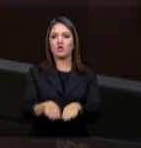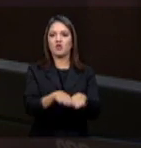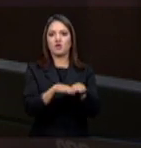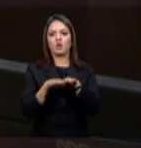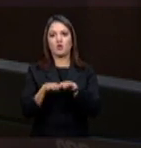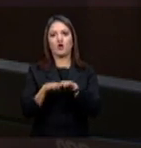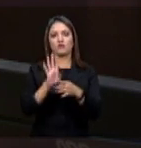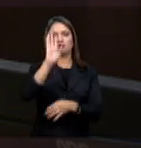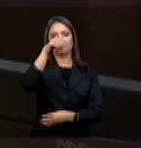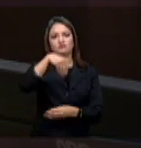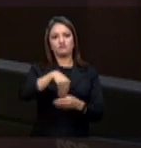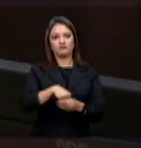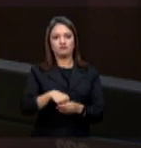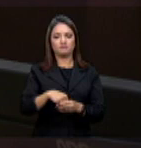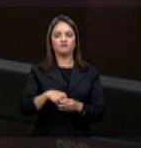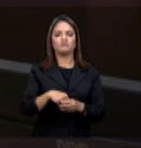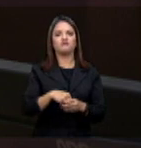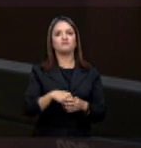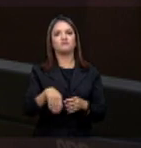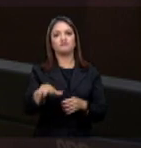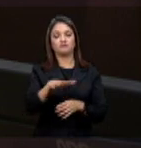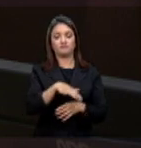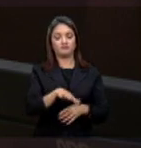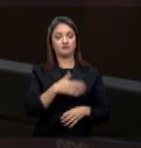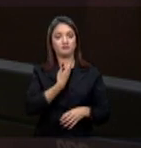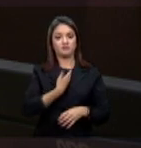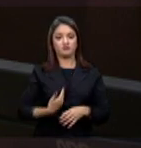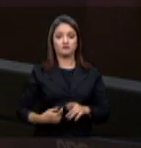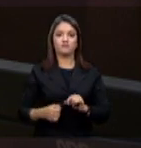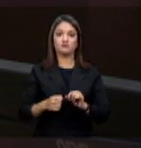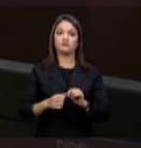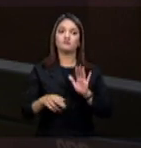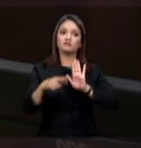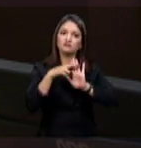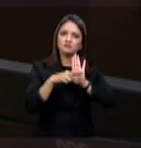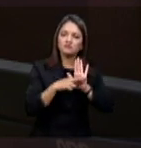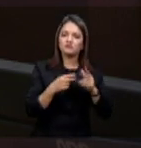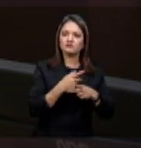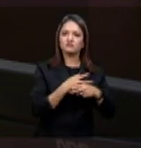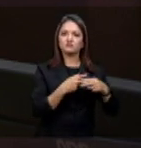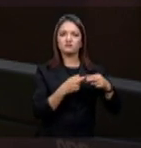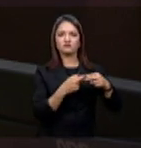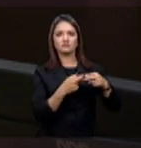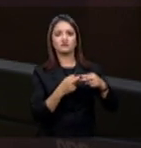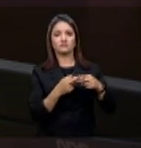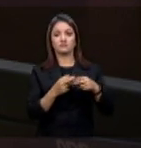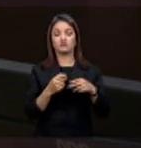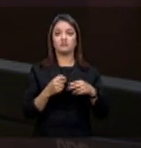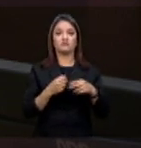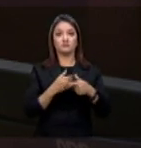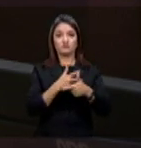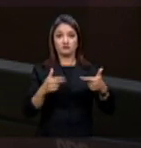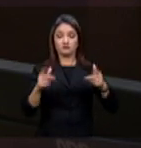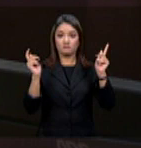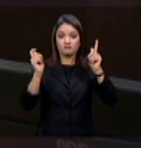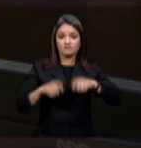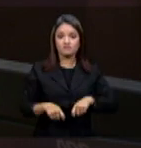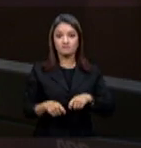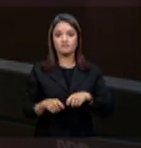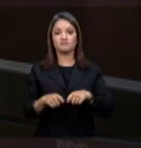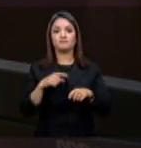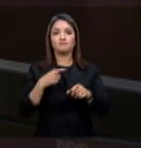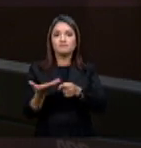institucional propondo diretrizes e mecanismos é que os orientem dá esse essa